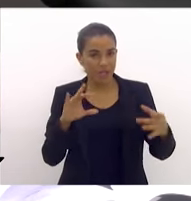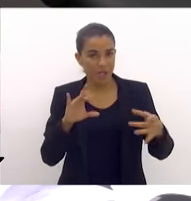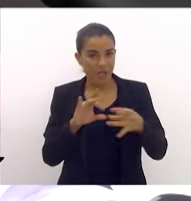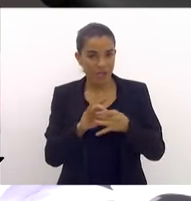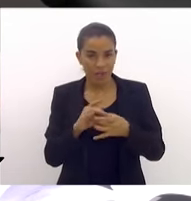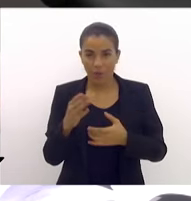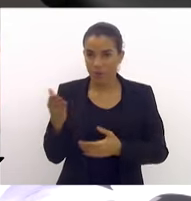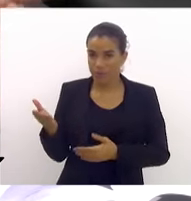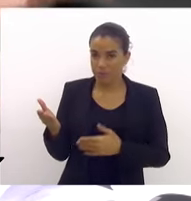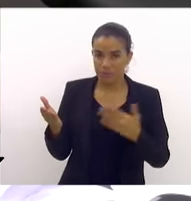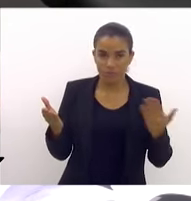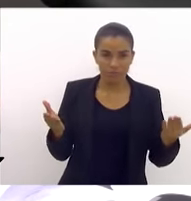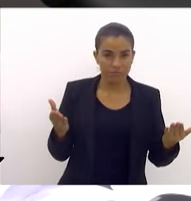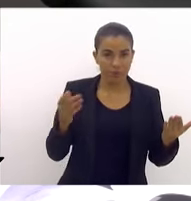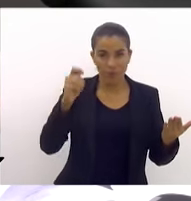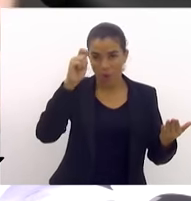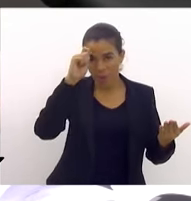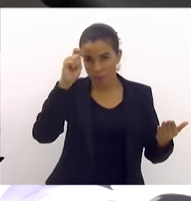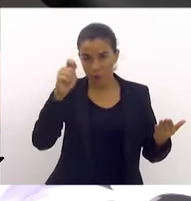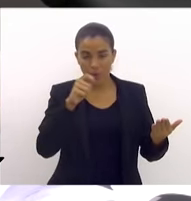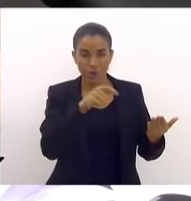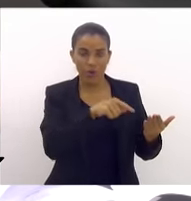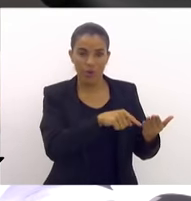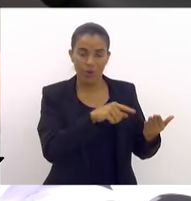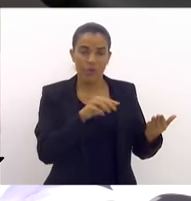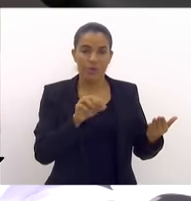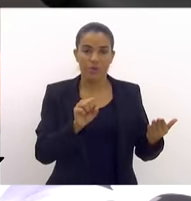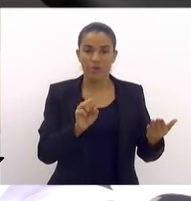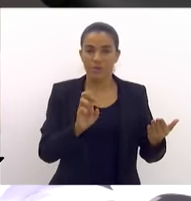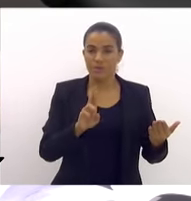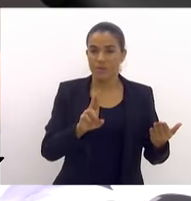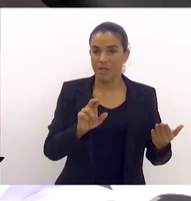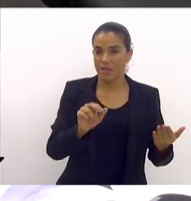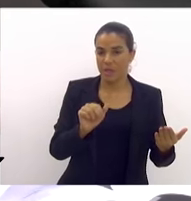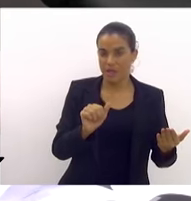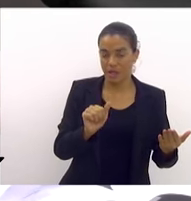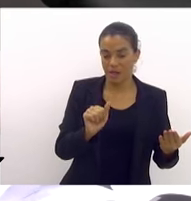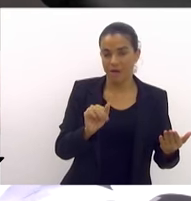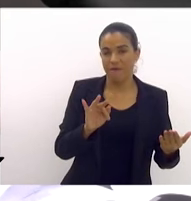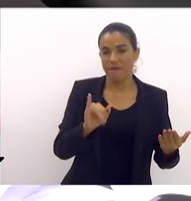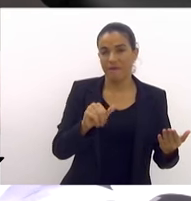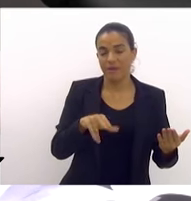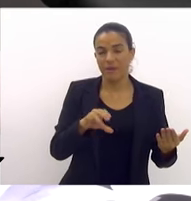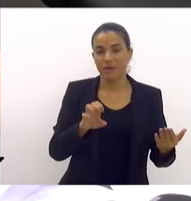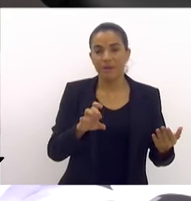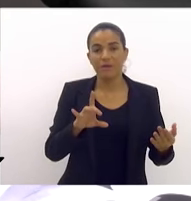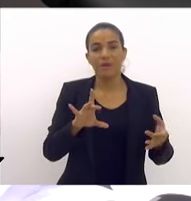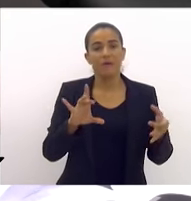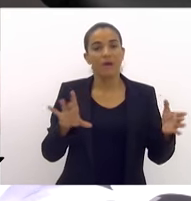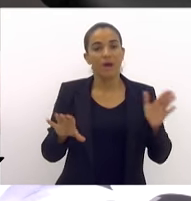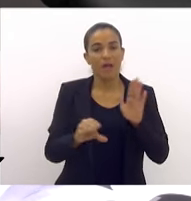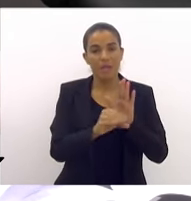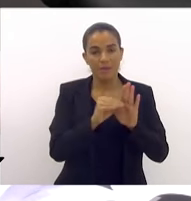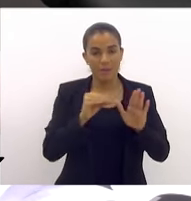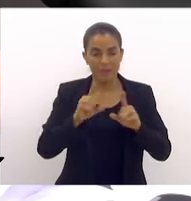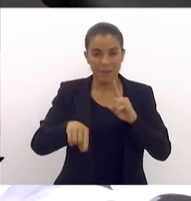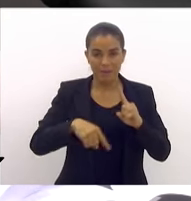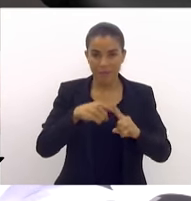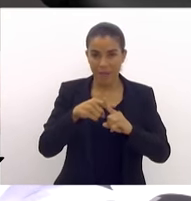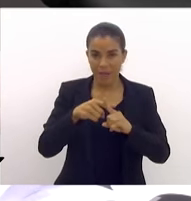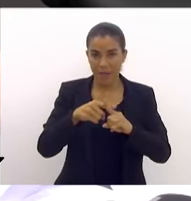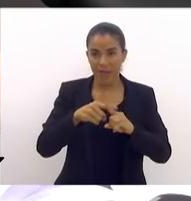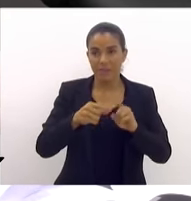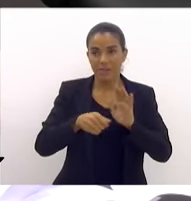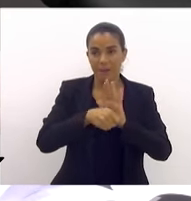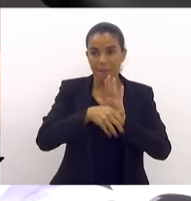partes, que o autor e o Serafini, na realidade, acatar a emenda com subemenda. O senhor está falando